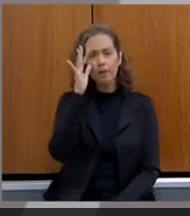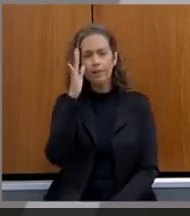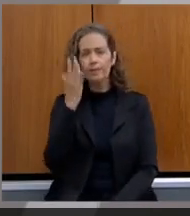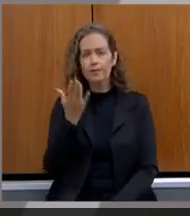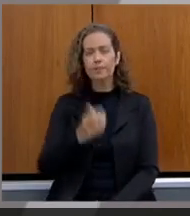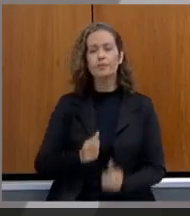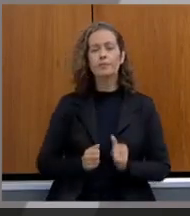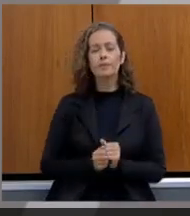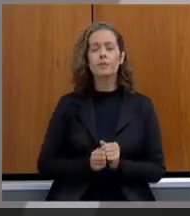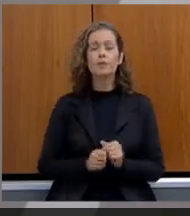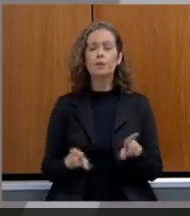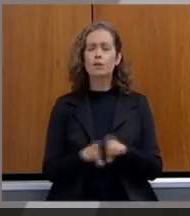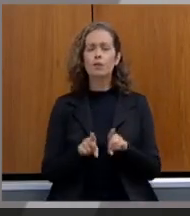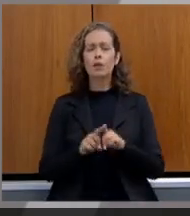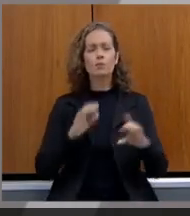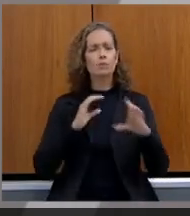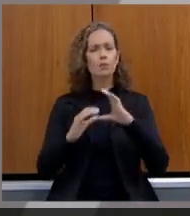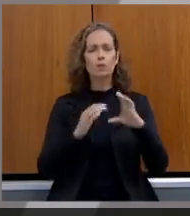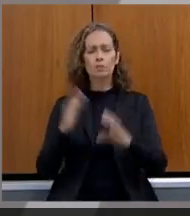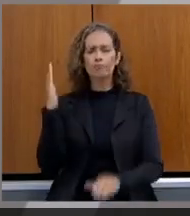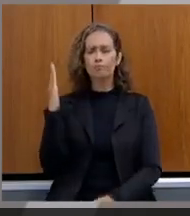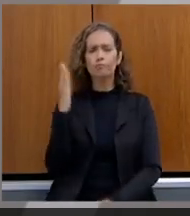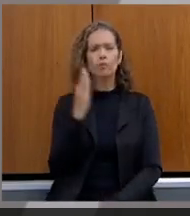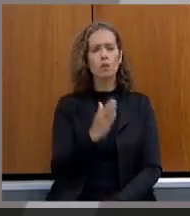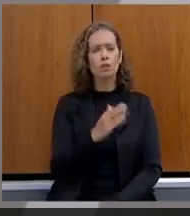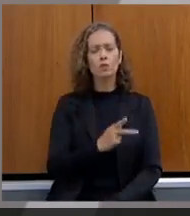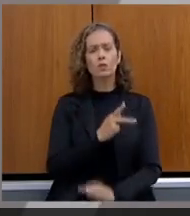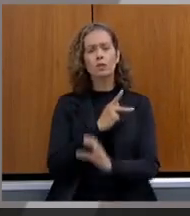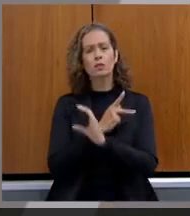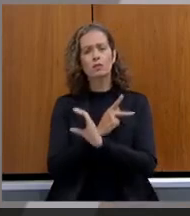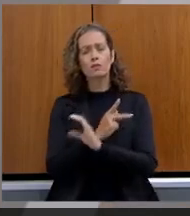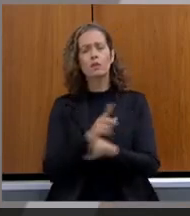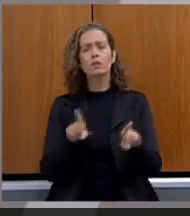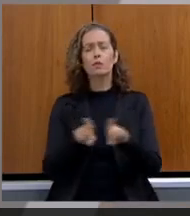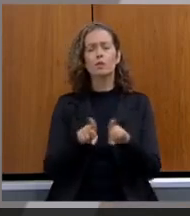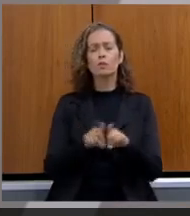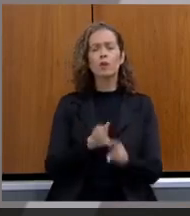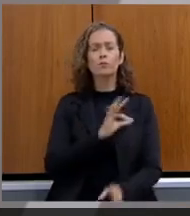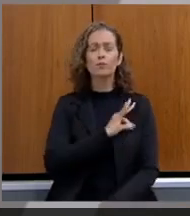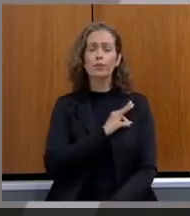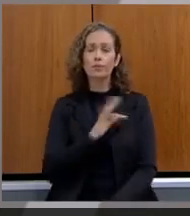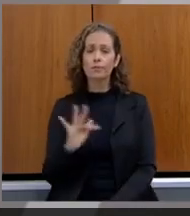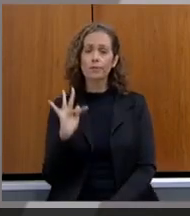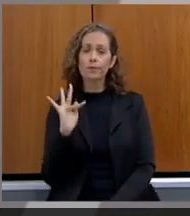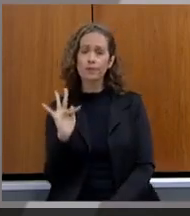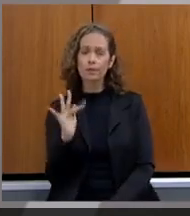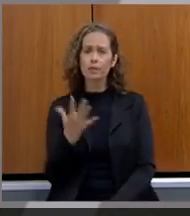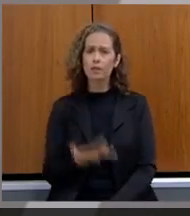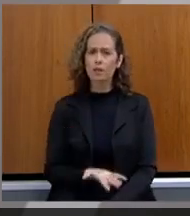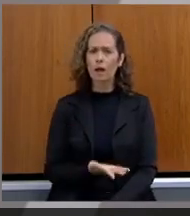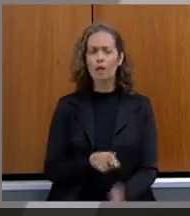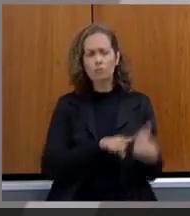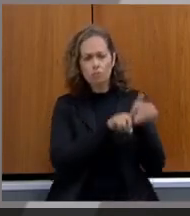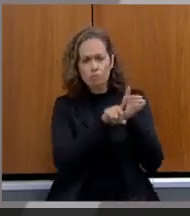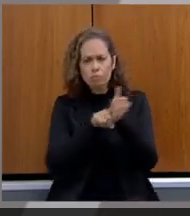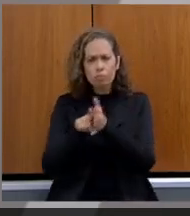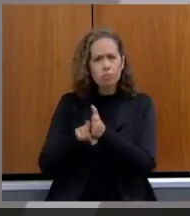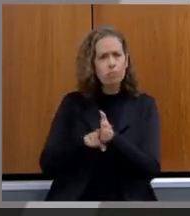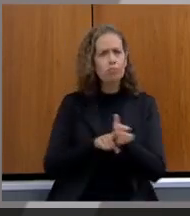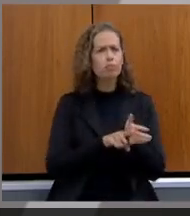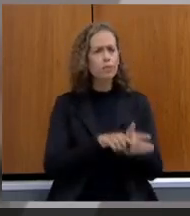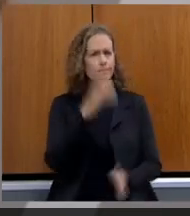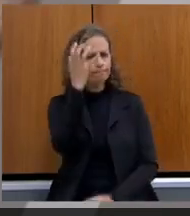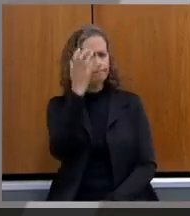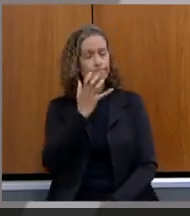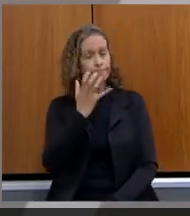comunicação de imediato com a polícia civil Polícia Federal para atuar com Rigor as investigações mas